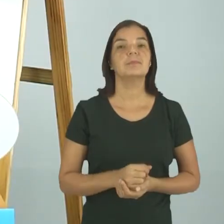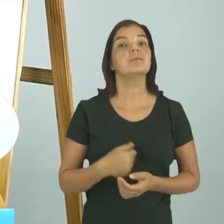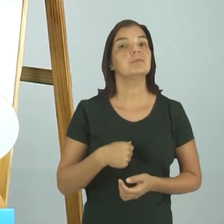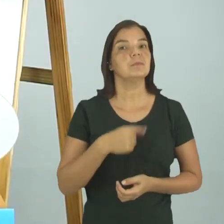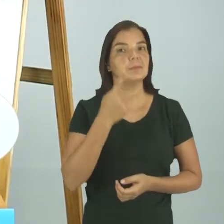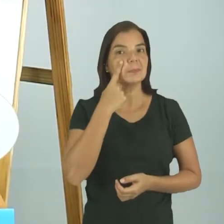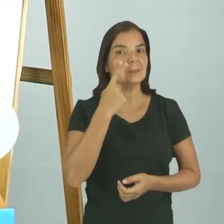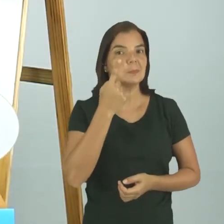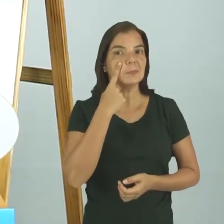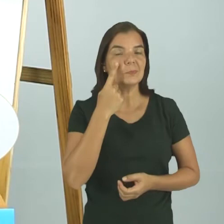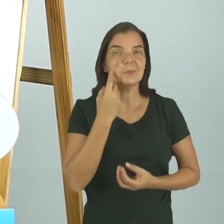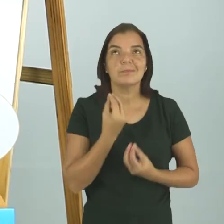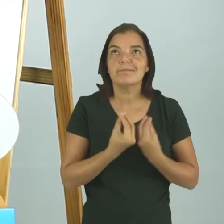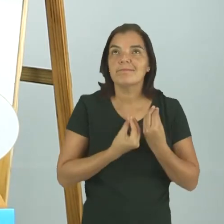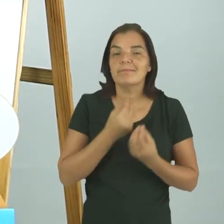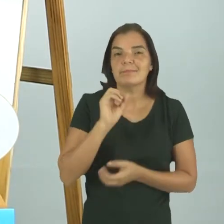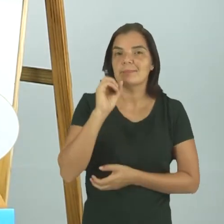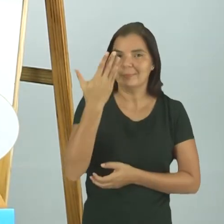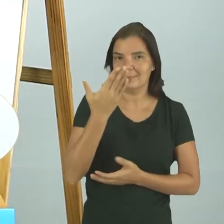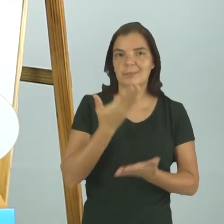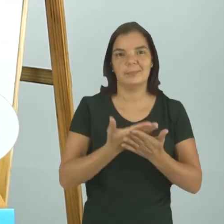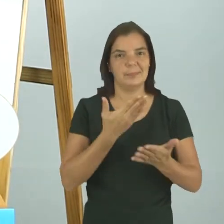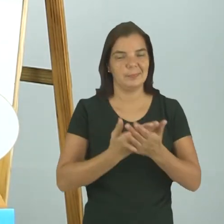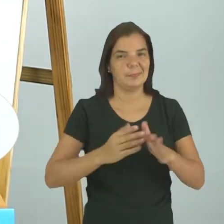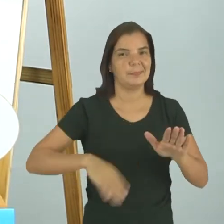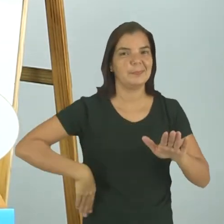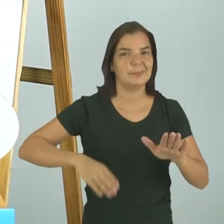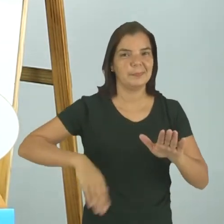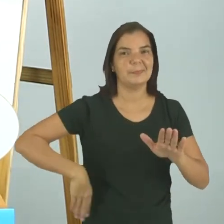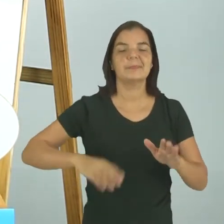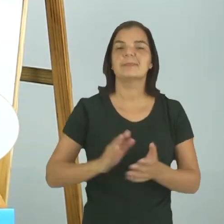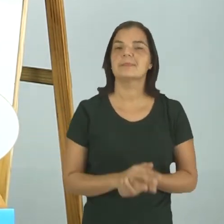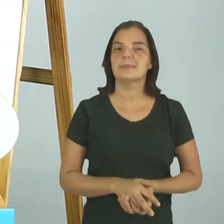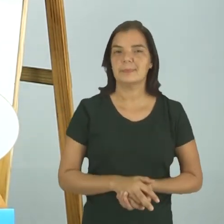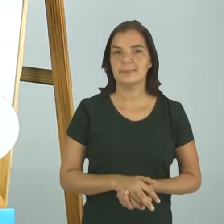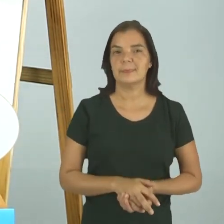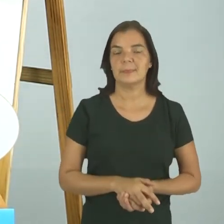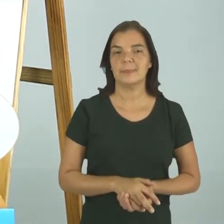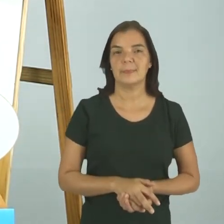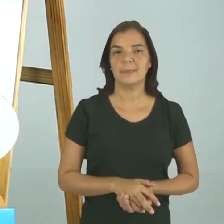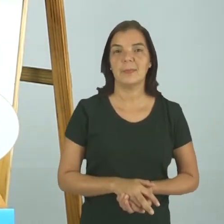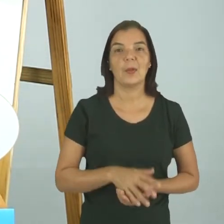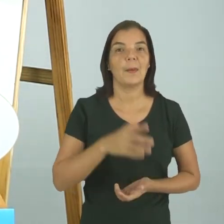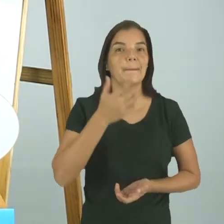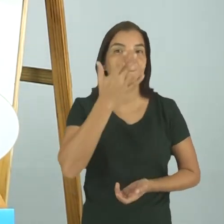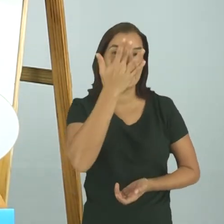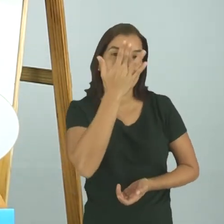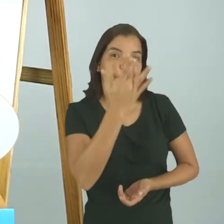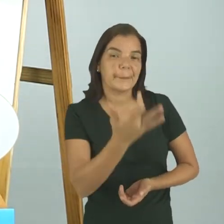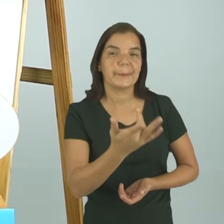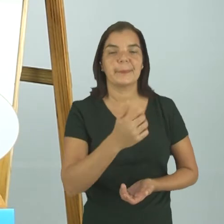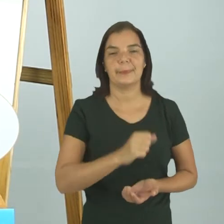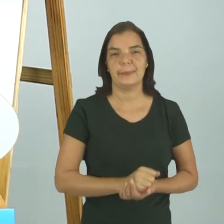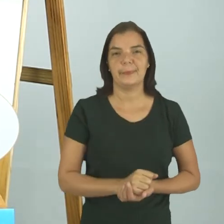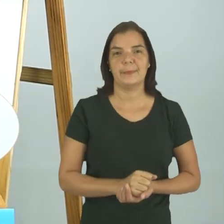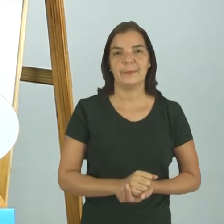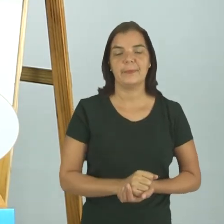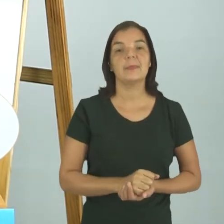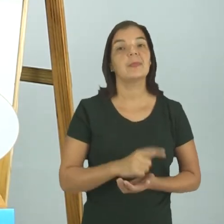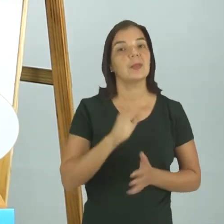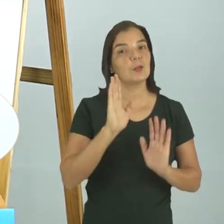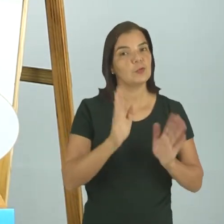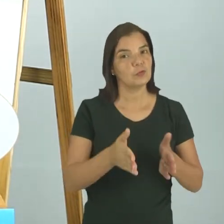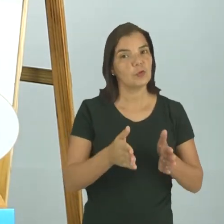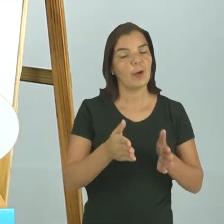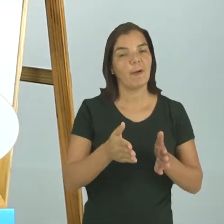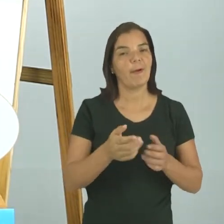não vê a hora de acontecer a aula de natação de quando? De amanhã. Então, Cauê já